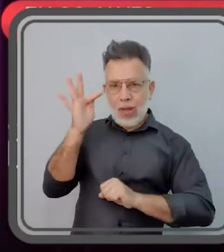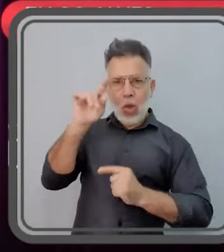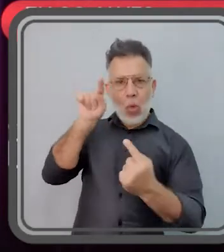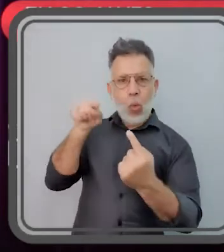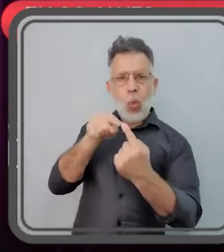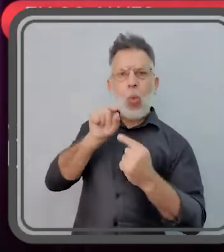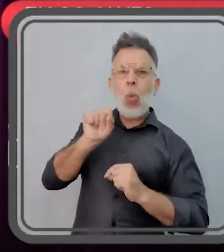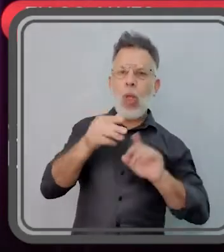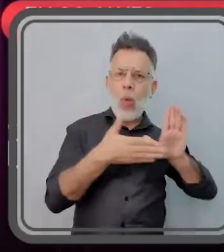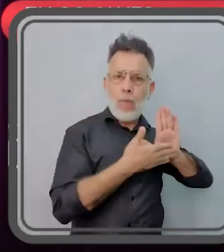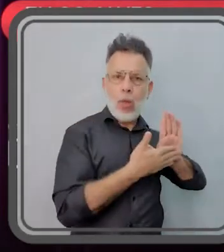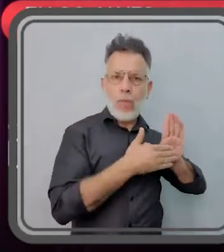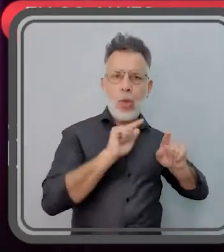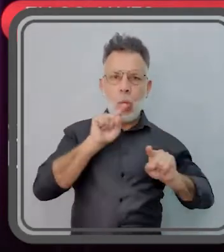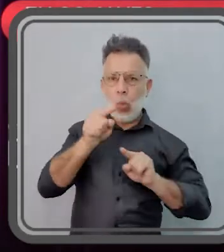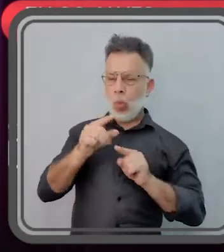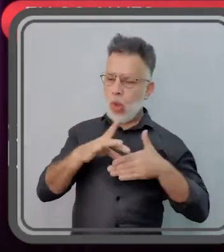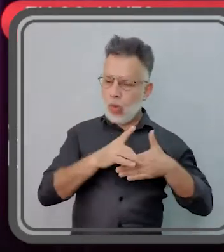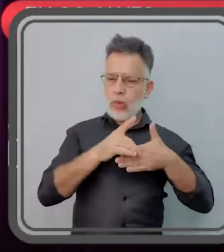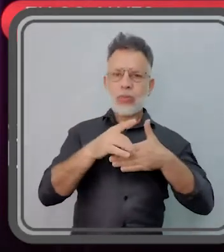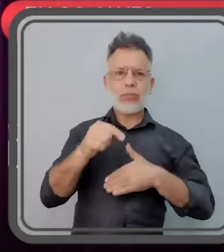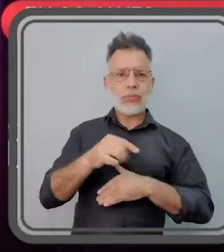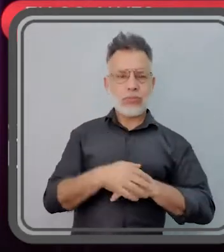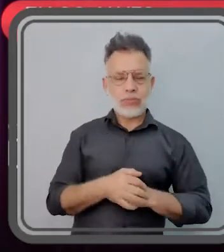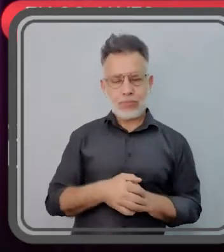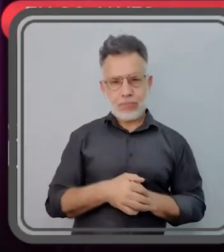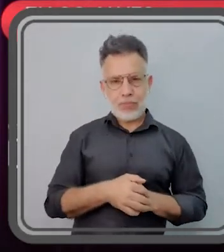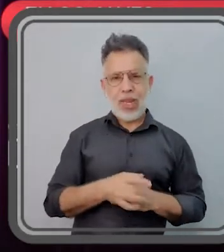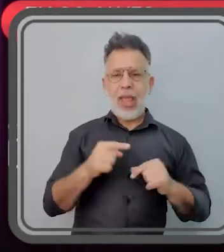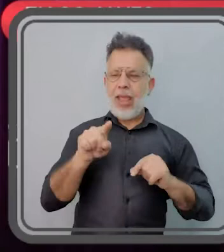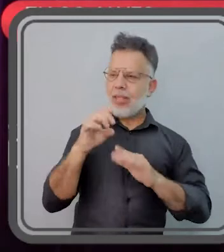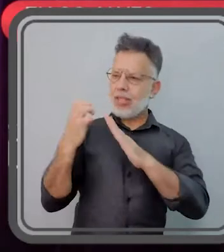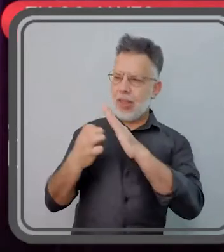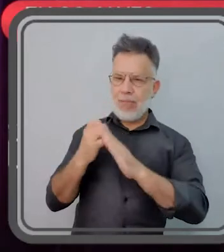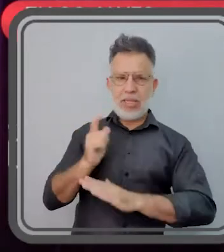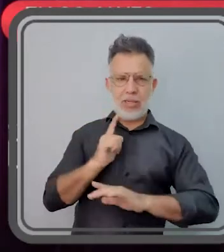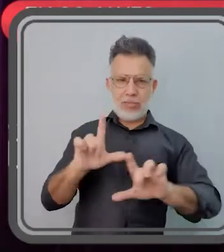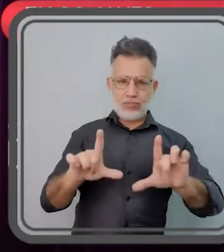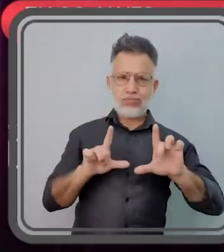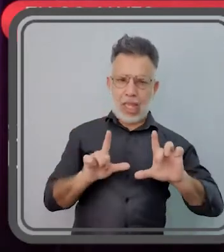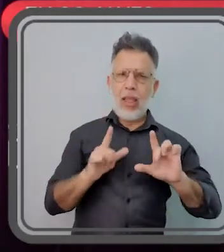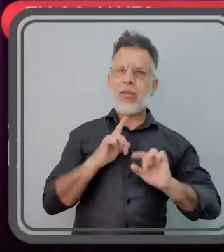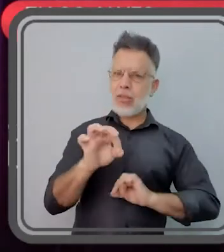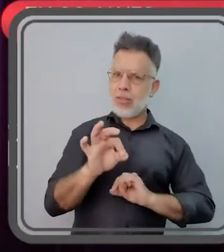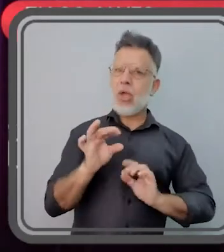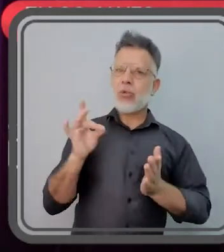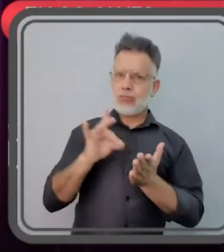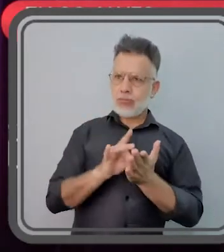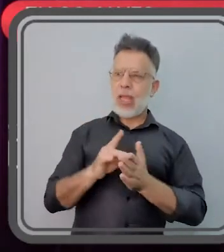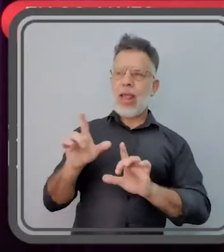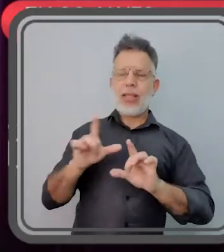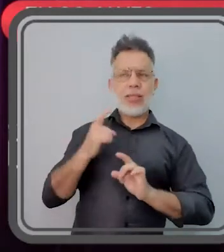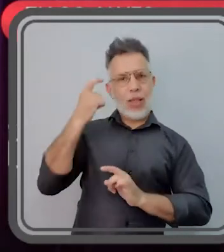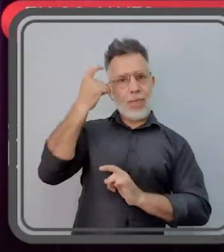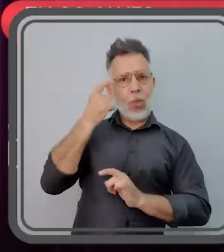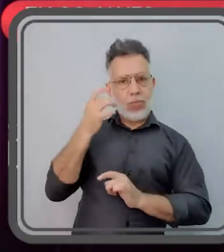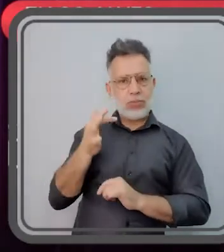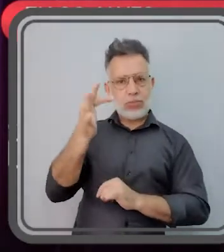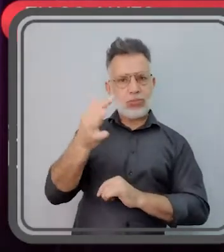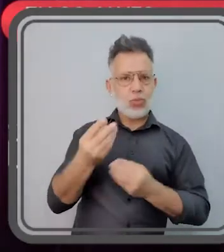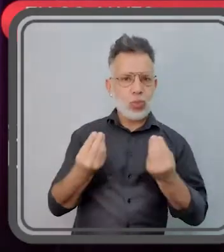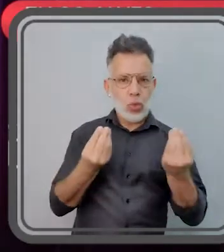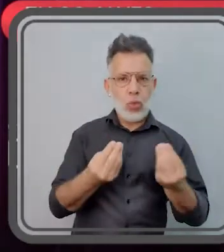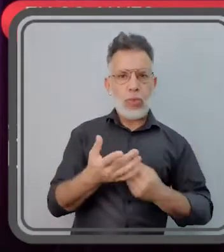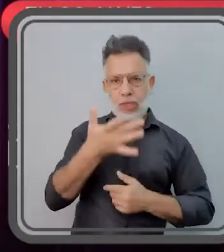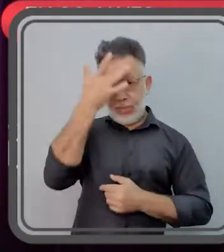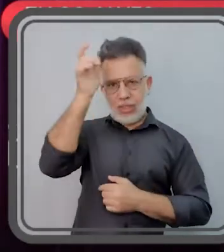o propósito, qual é o legado que essa organização está trazendo. E essas empresas que estão certificando, de uma certa forma, elas trazem essa perspectiva para as pessoas, de